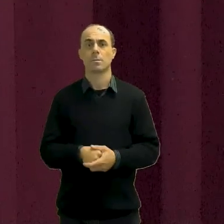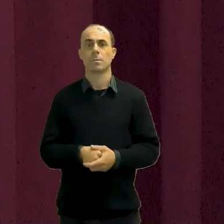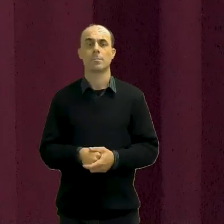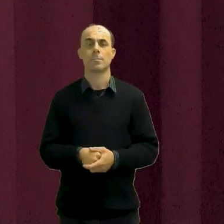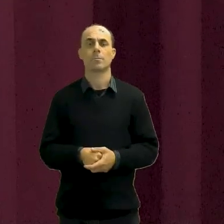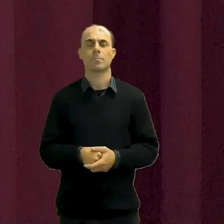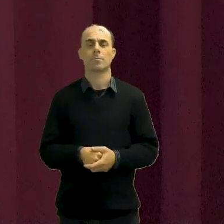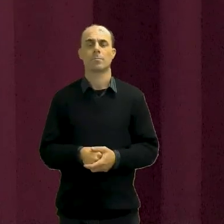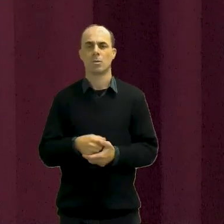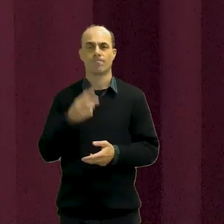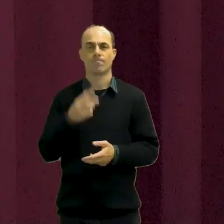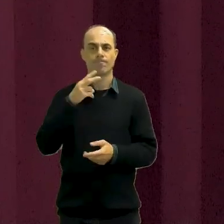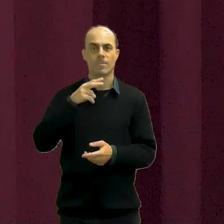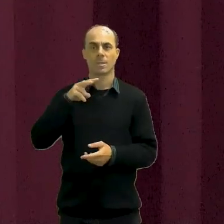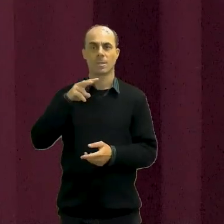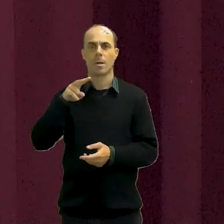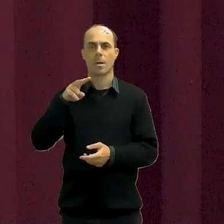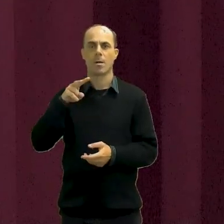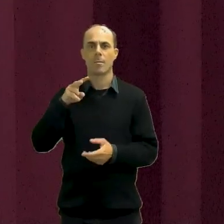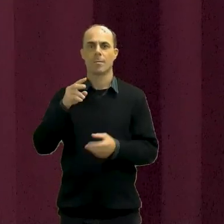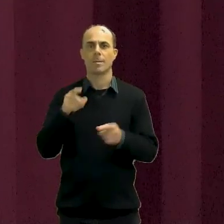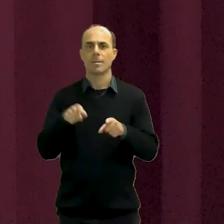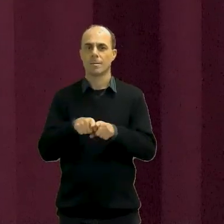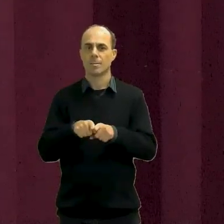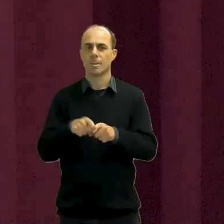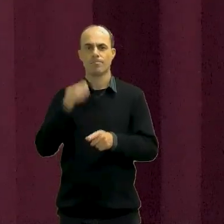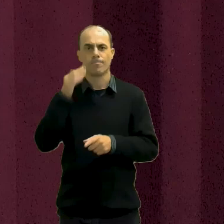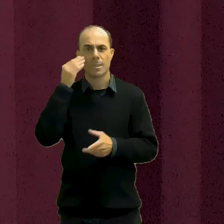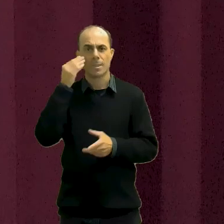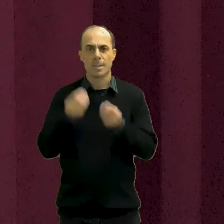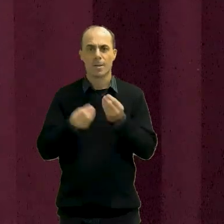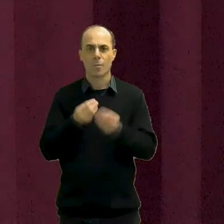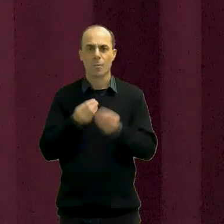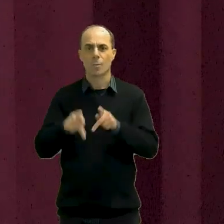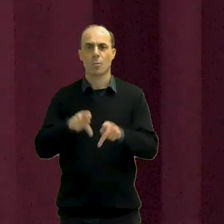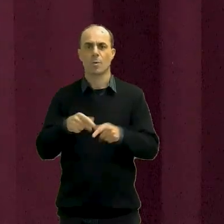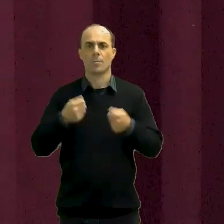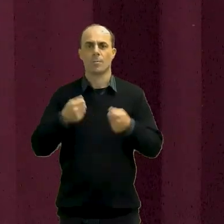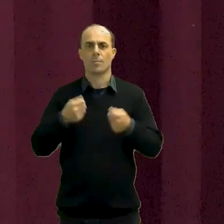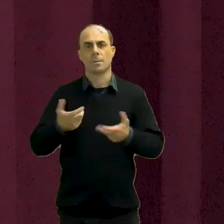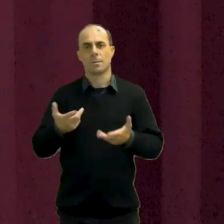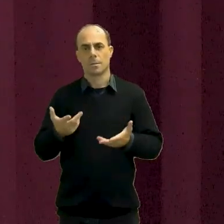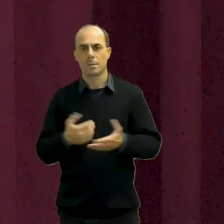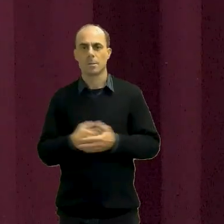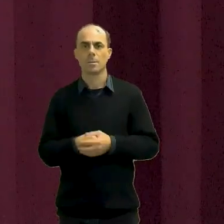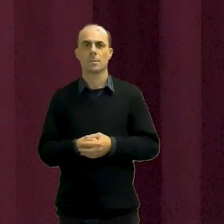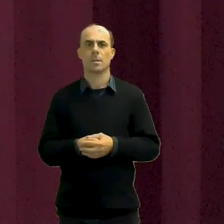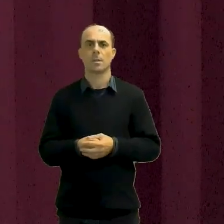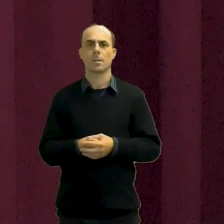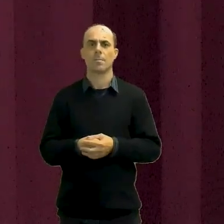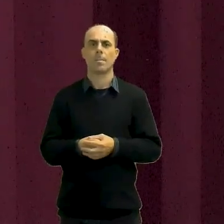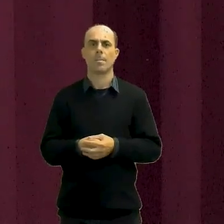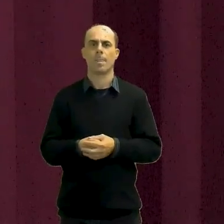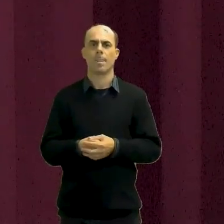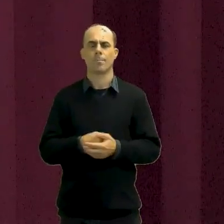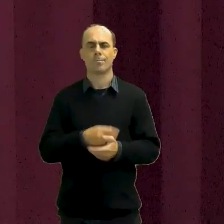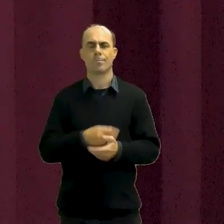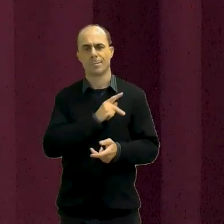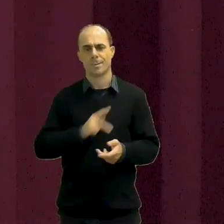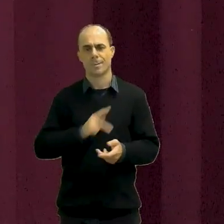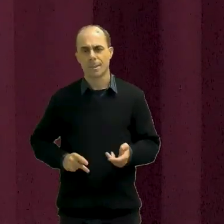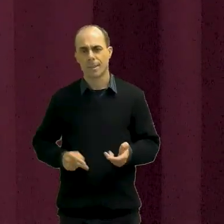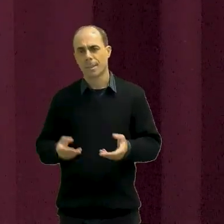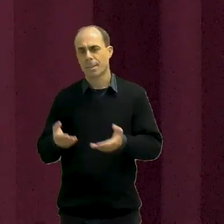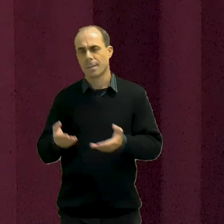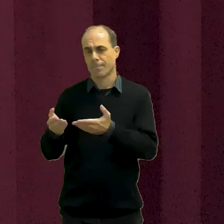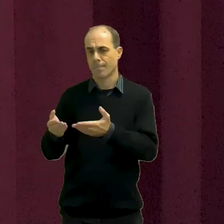Essa visão e o presidente e e o seu co-presidente também tenham Essa visão porque isso é necessário eh